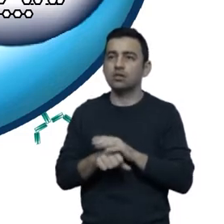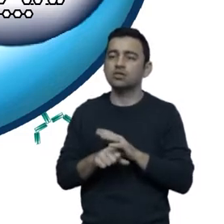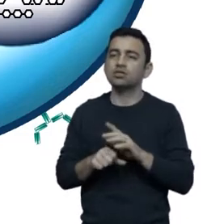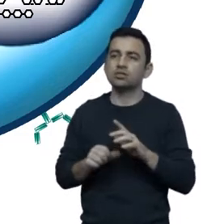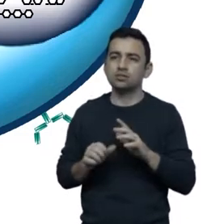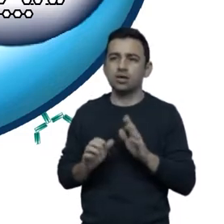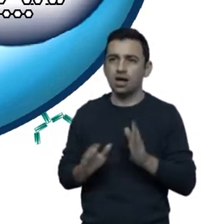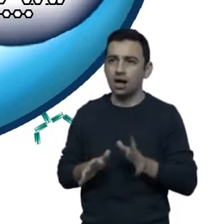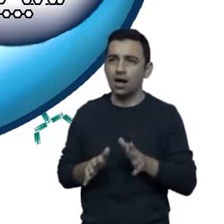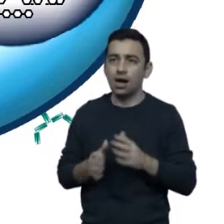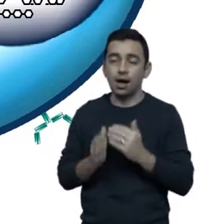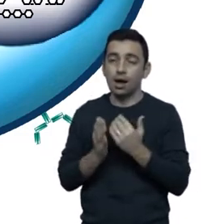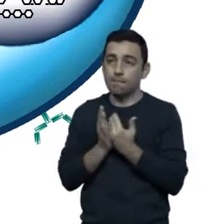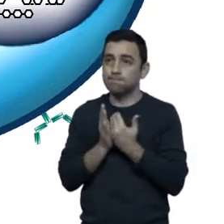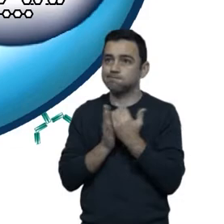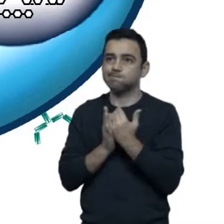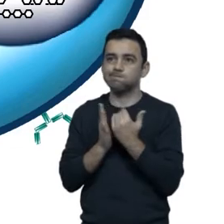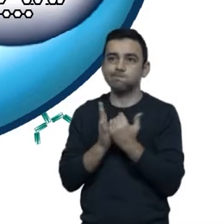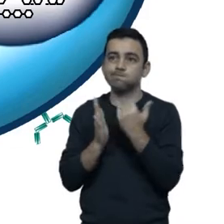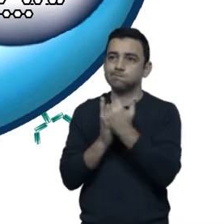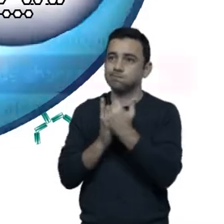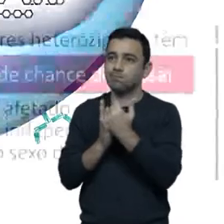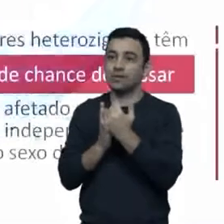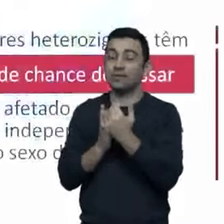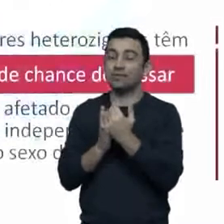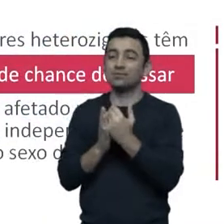vai aumentando com a idade.